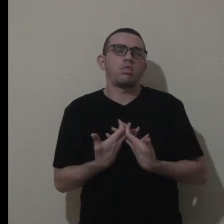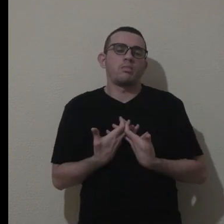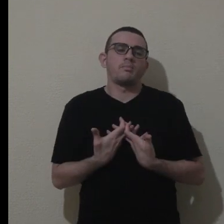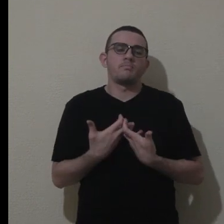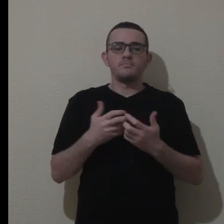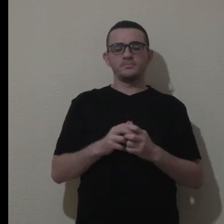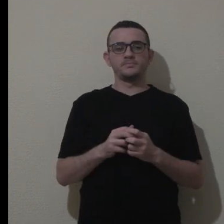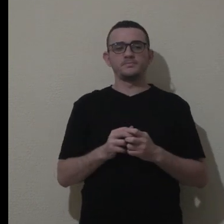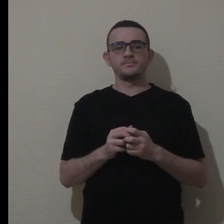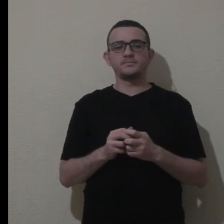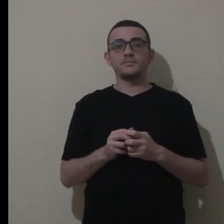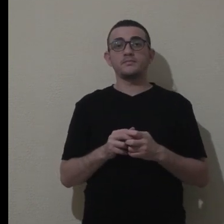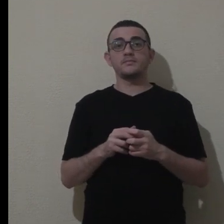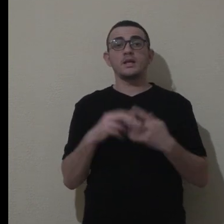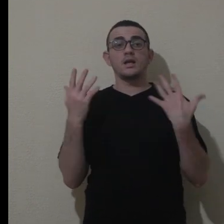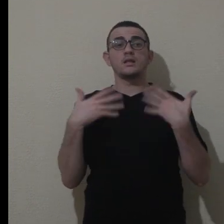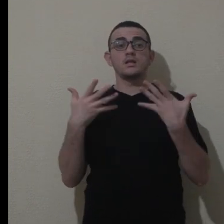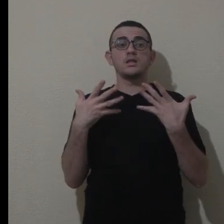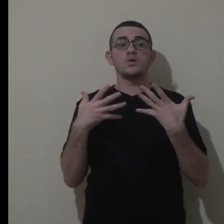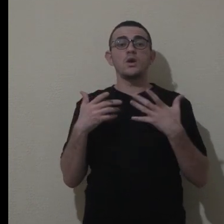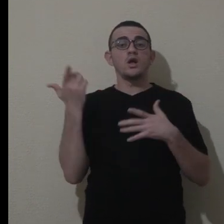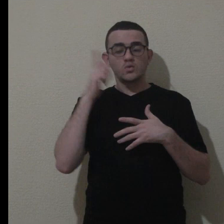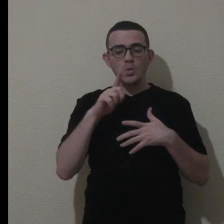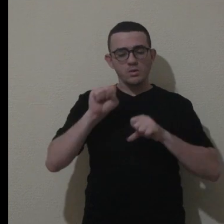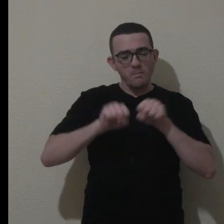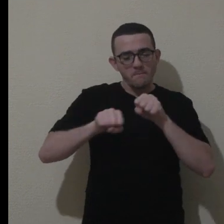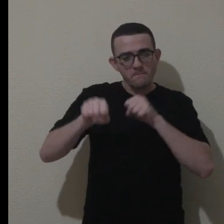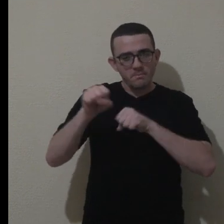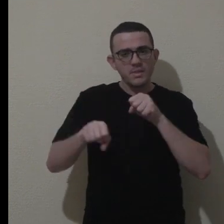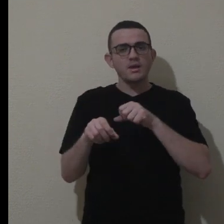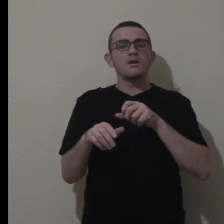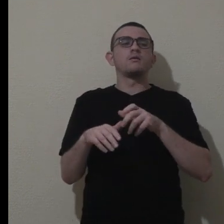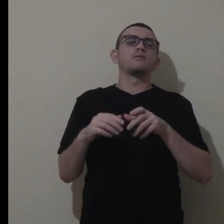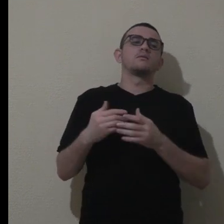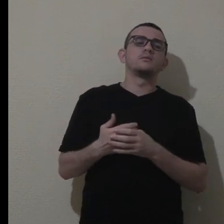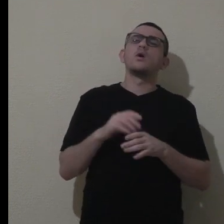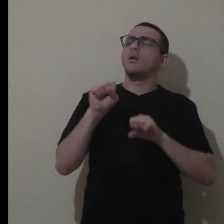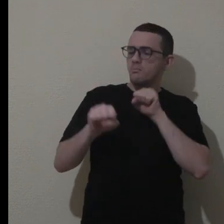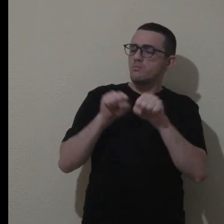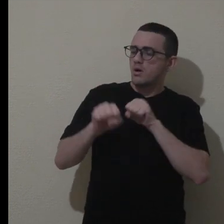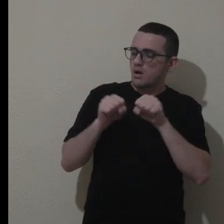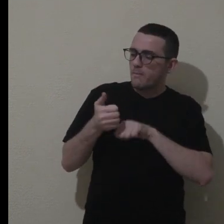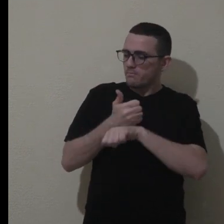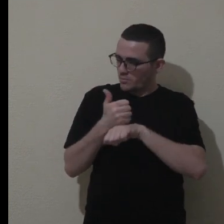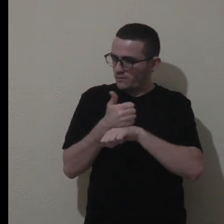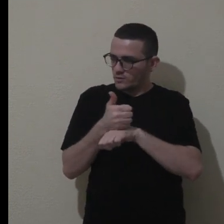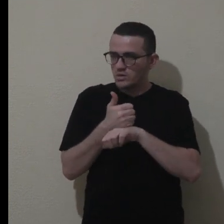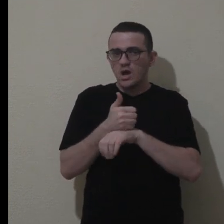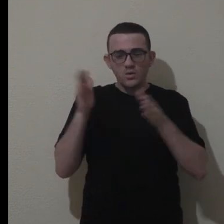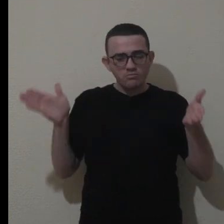cansaço. Né? Então, eles rendiam mais. Eram ciclistas, né,